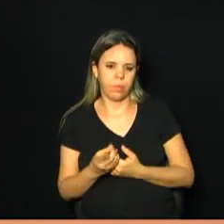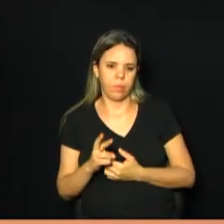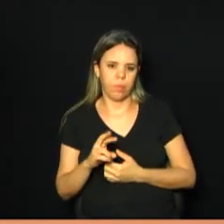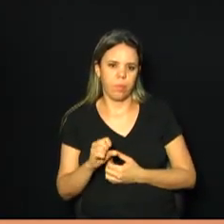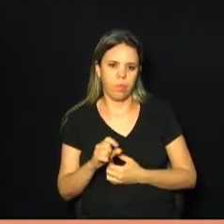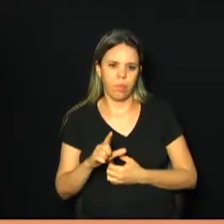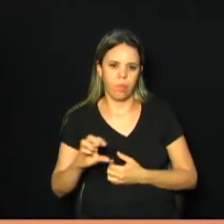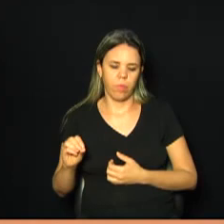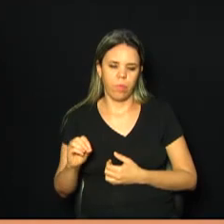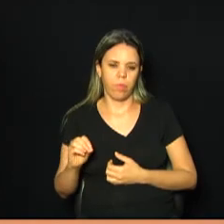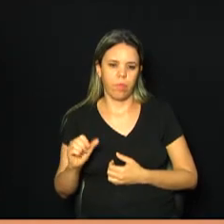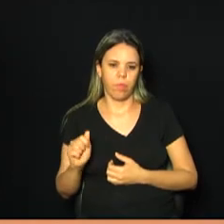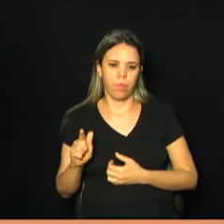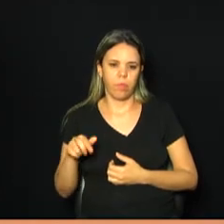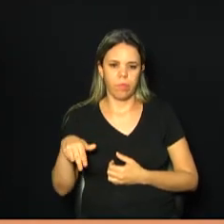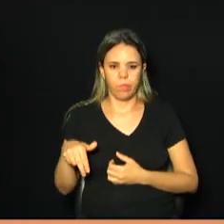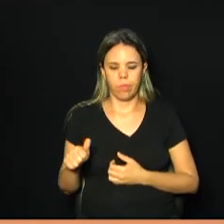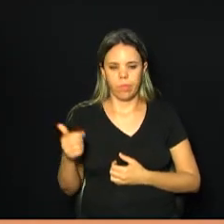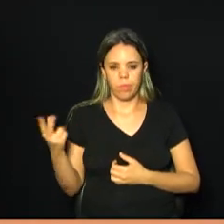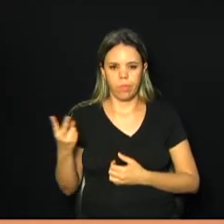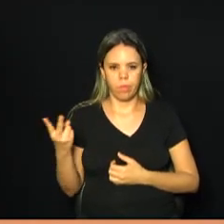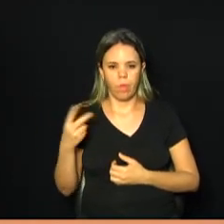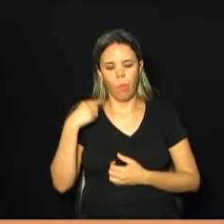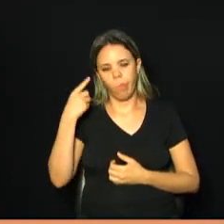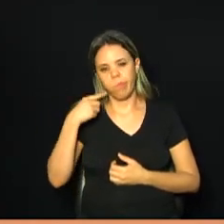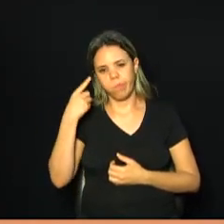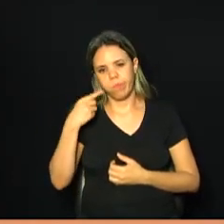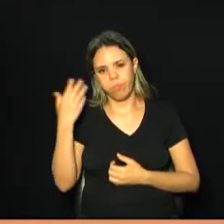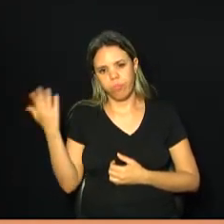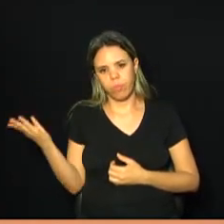doutora Adriana, advogados,